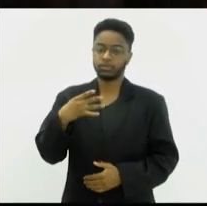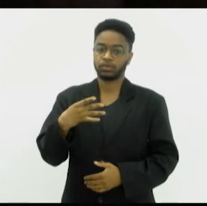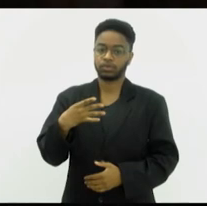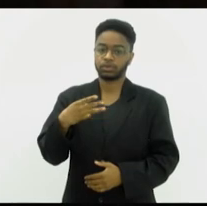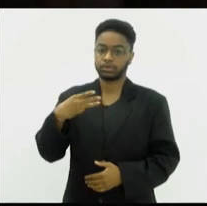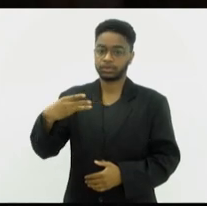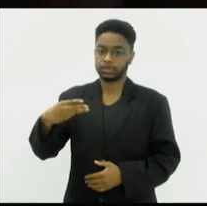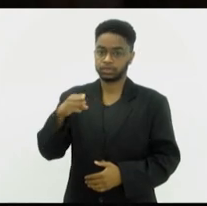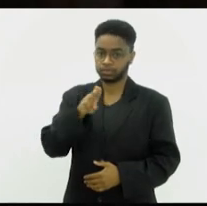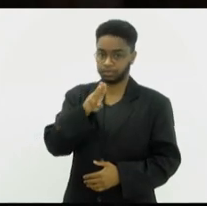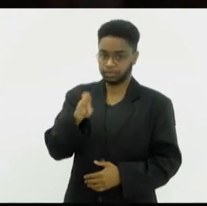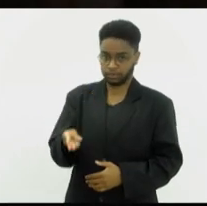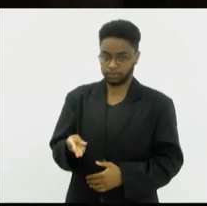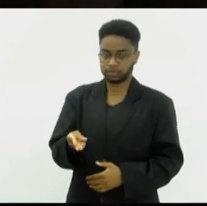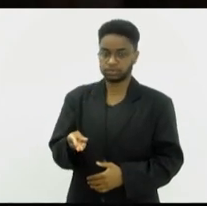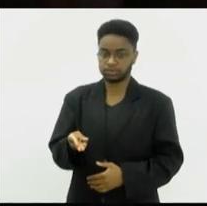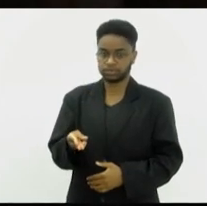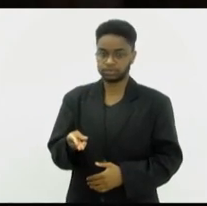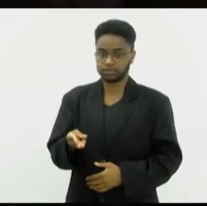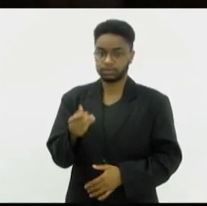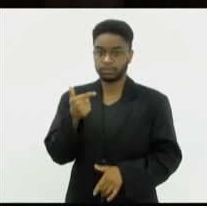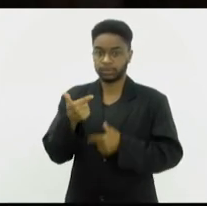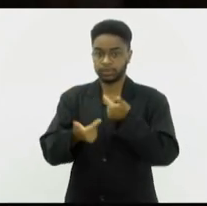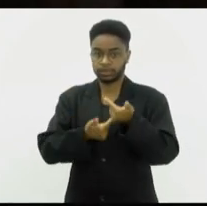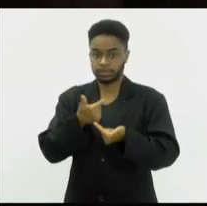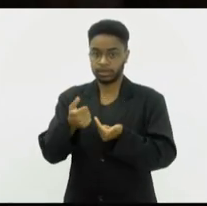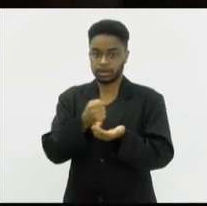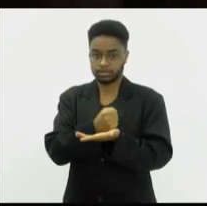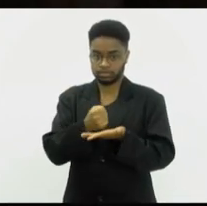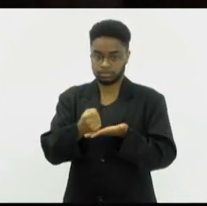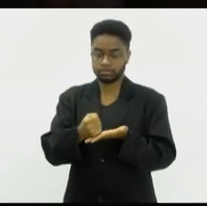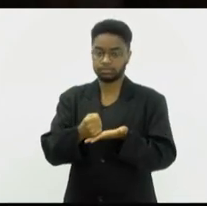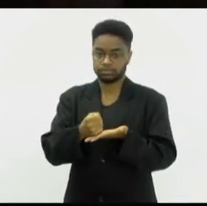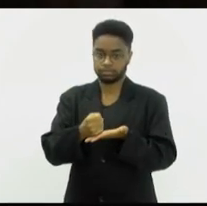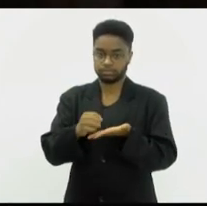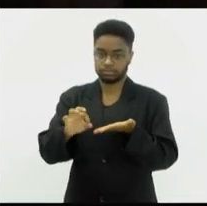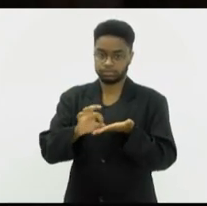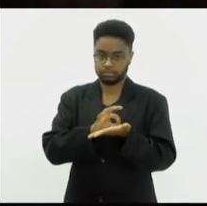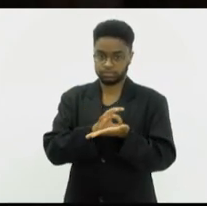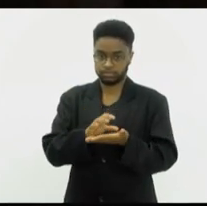43 milhões trabalham com carteira assinada.